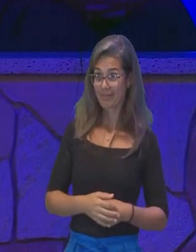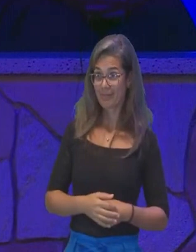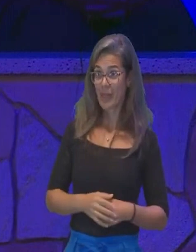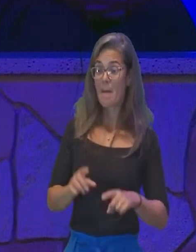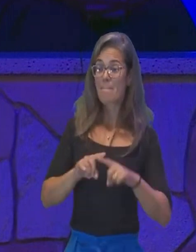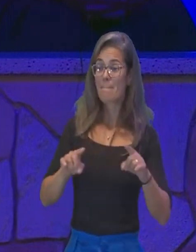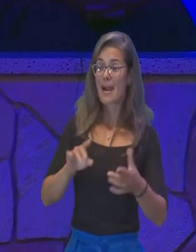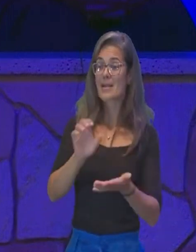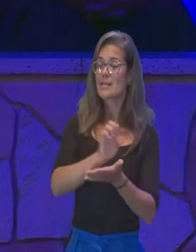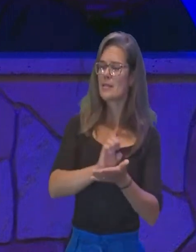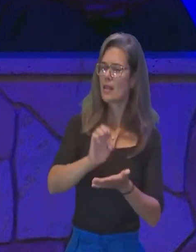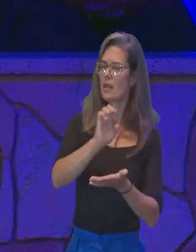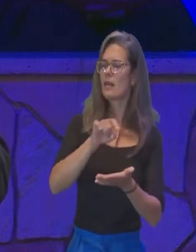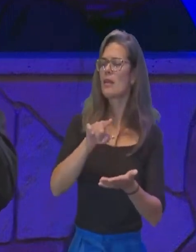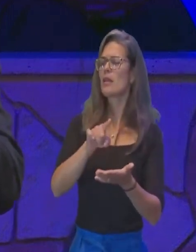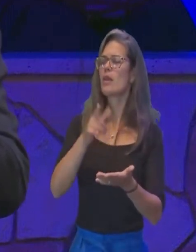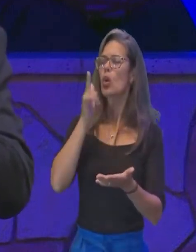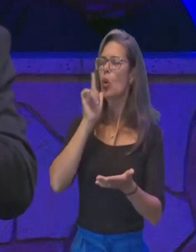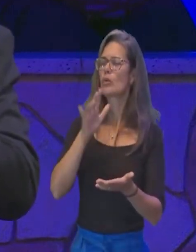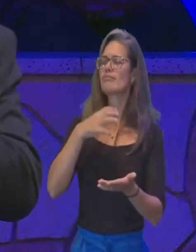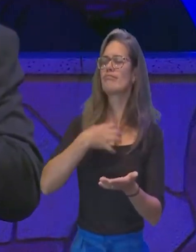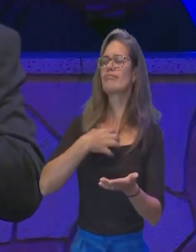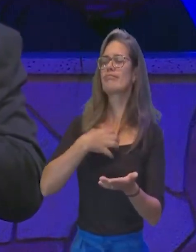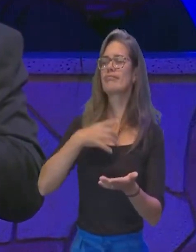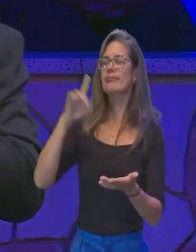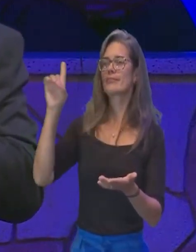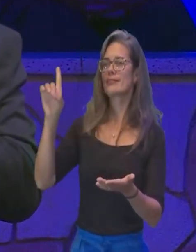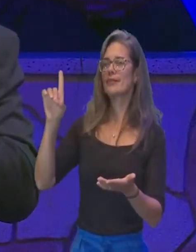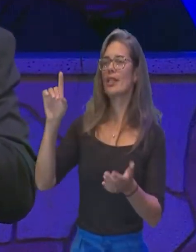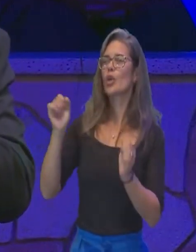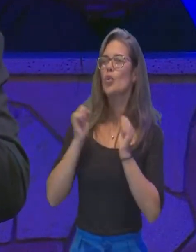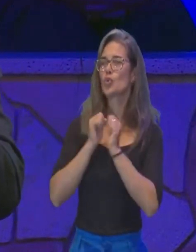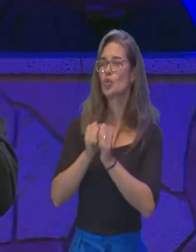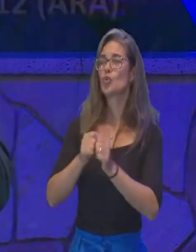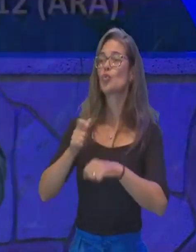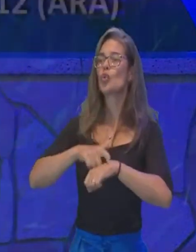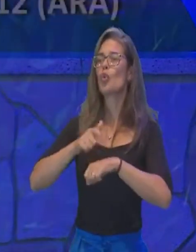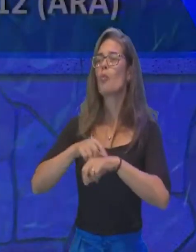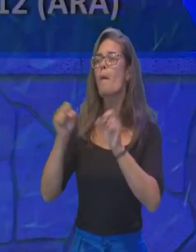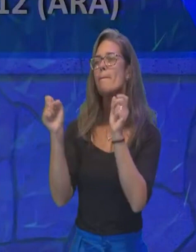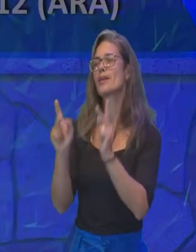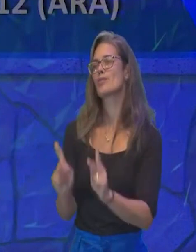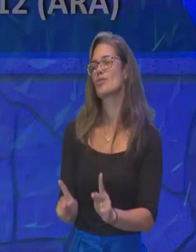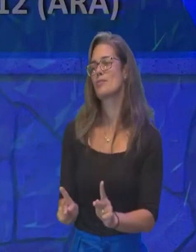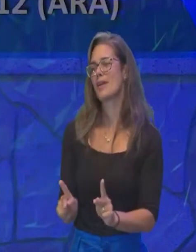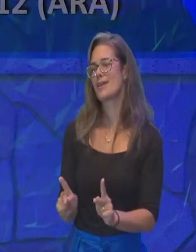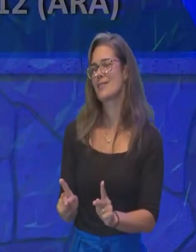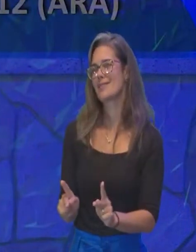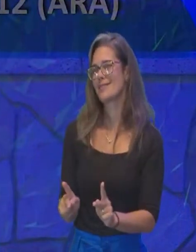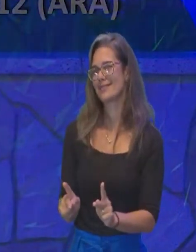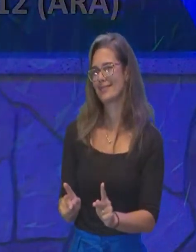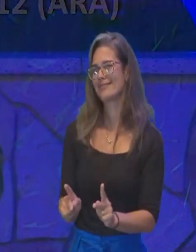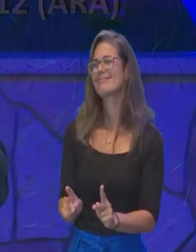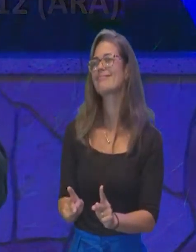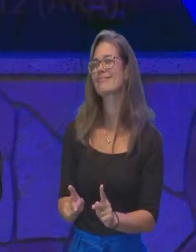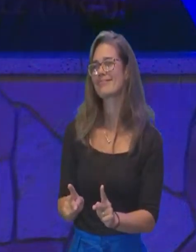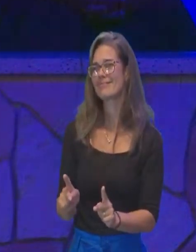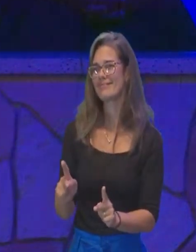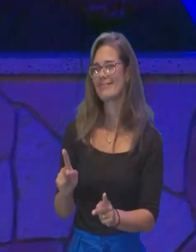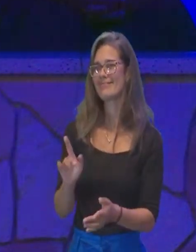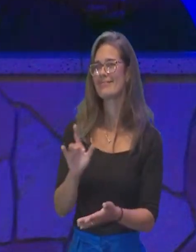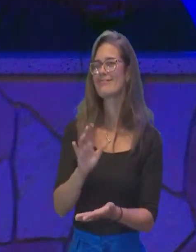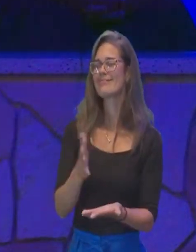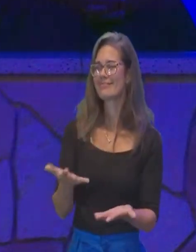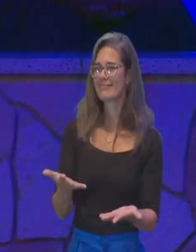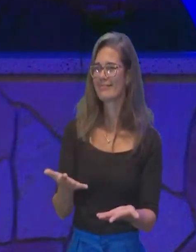e, conforme diz a palavra do Senhor, aquietai-vos e sabei que eu sou Deus. Na quietude, Elias ouviu aquela